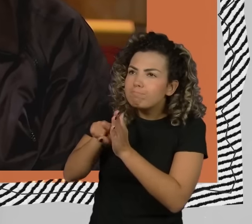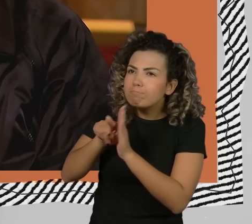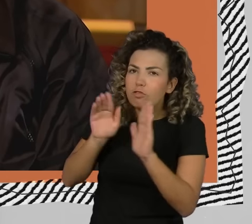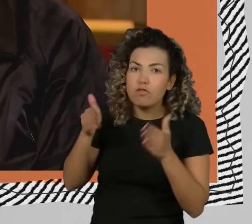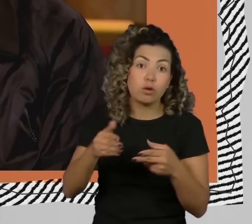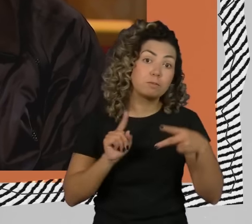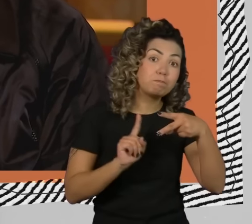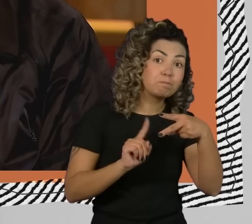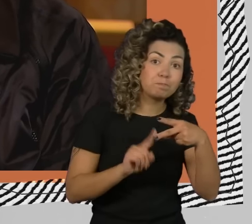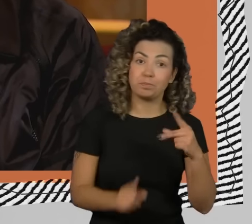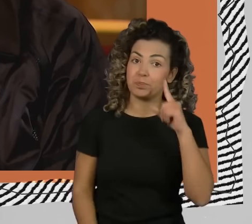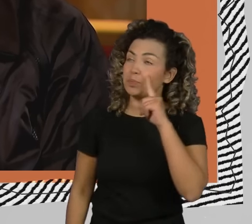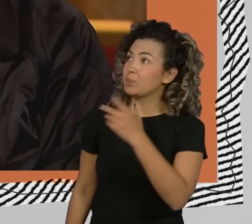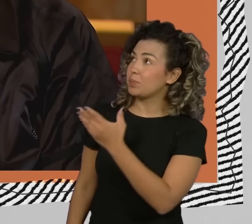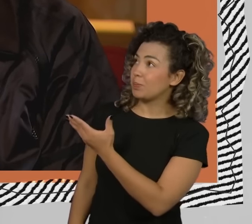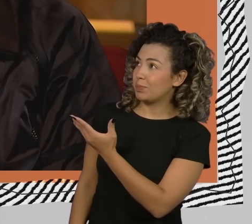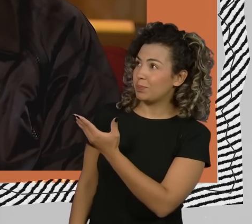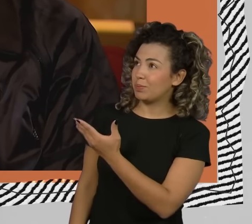Antônio Tabucchi,